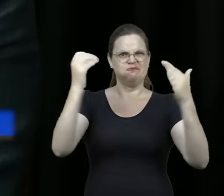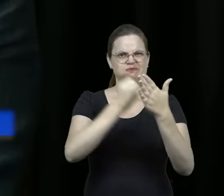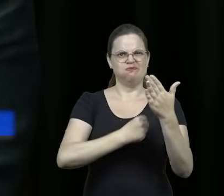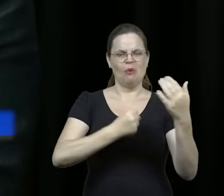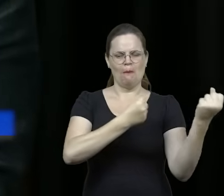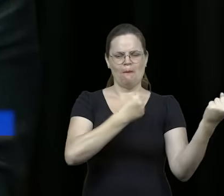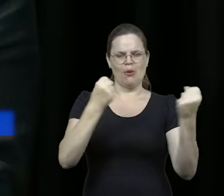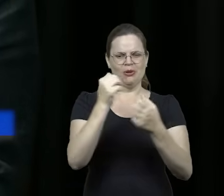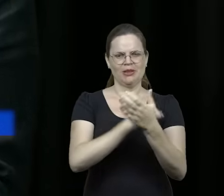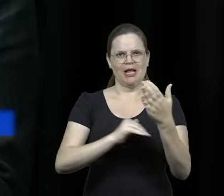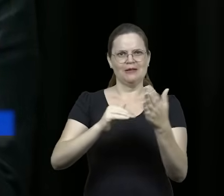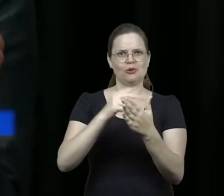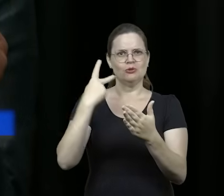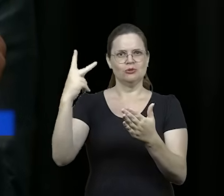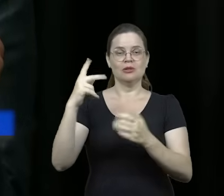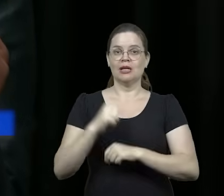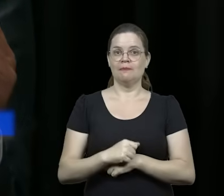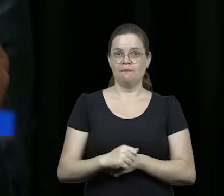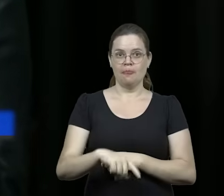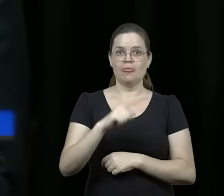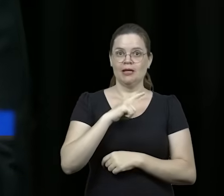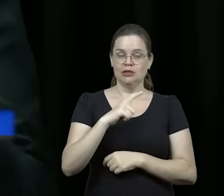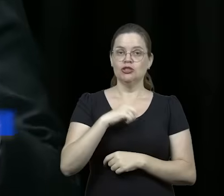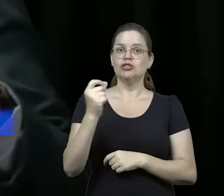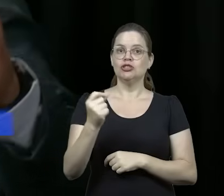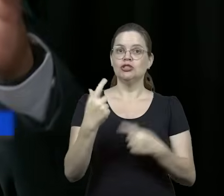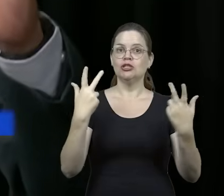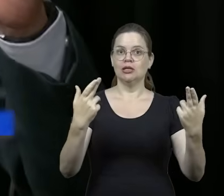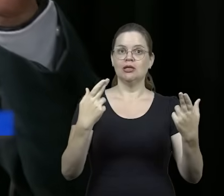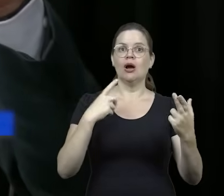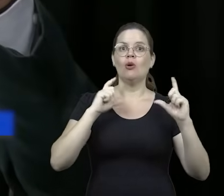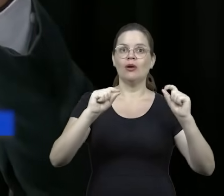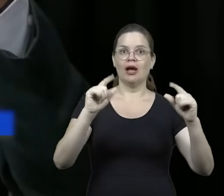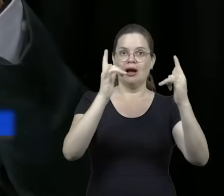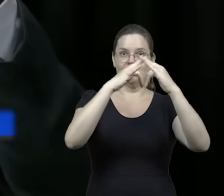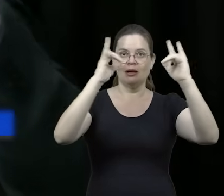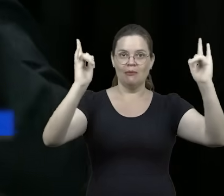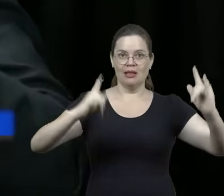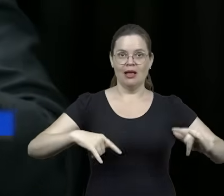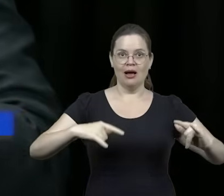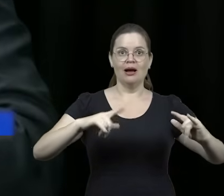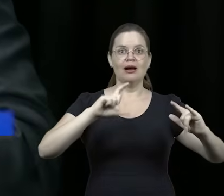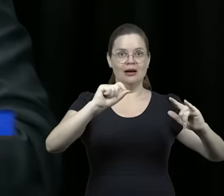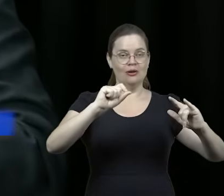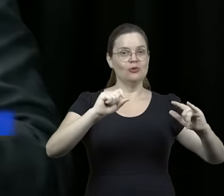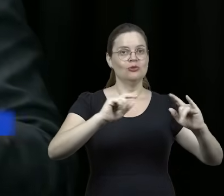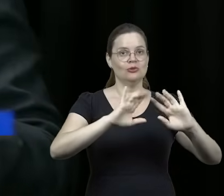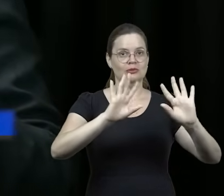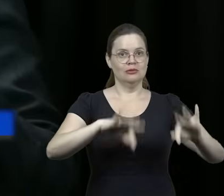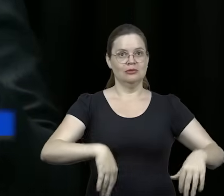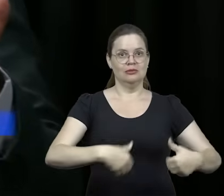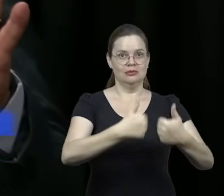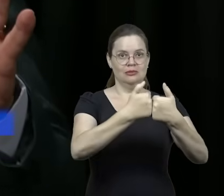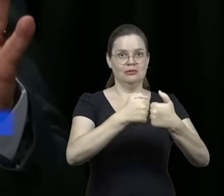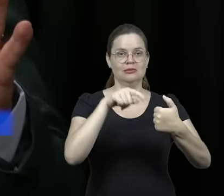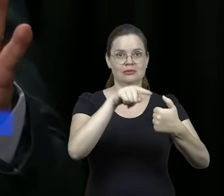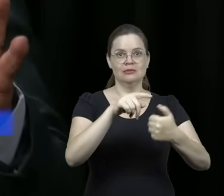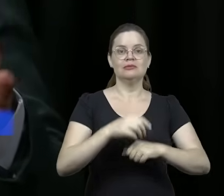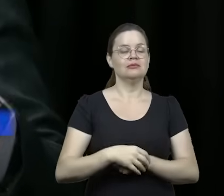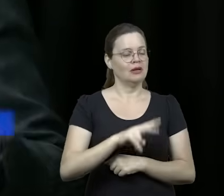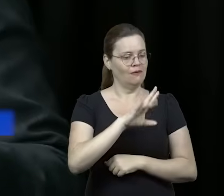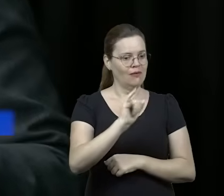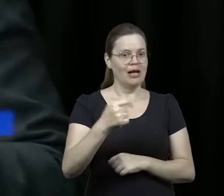sombra, tinha uma sombra, irmãos, gloriosa no tabernáculo. O sol não maltratava